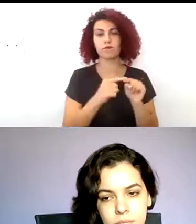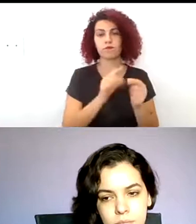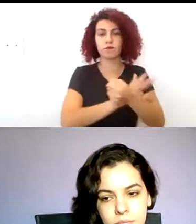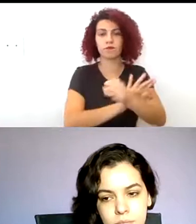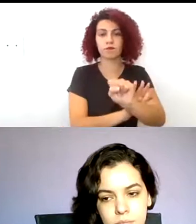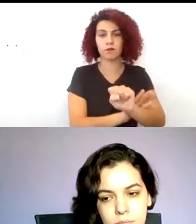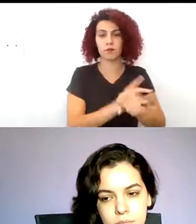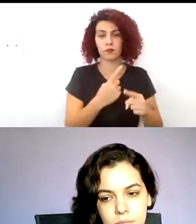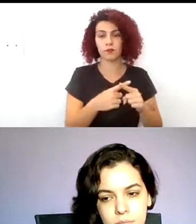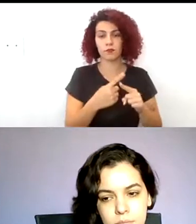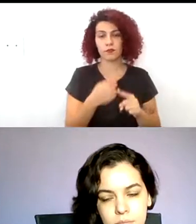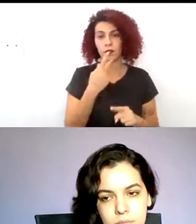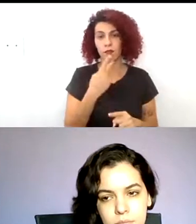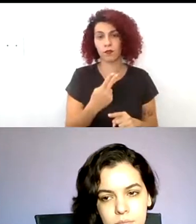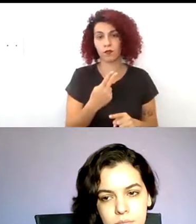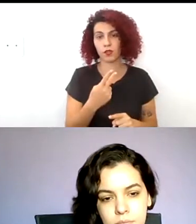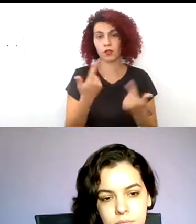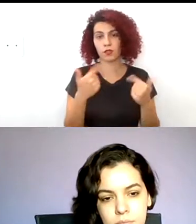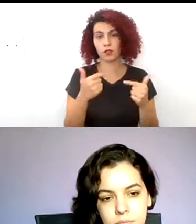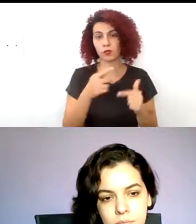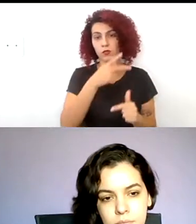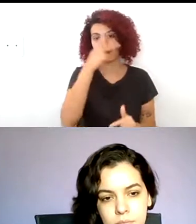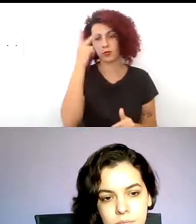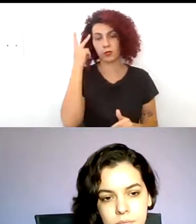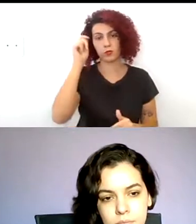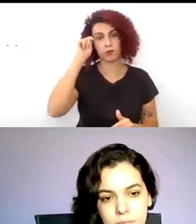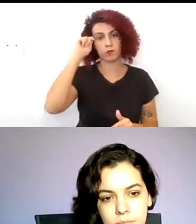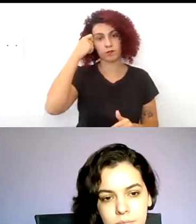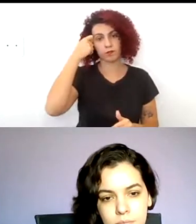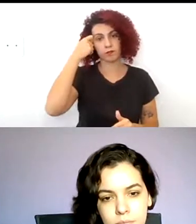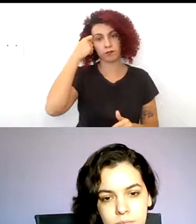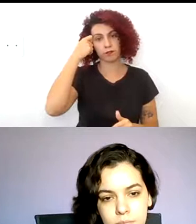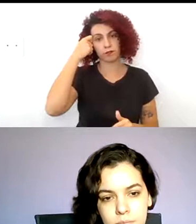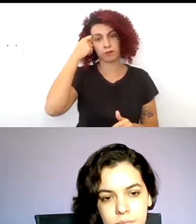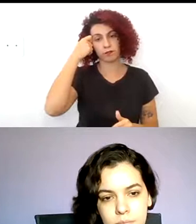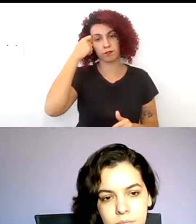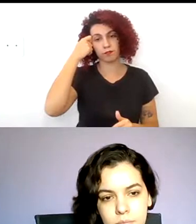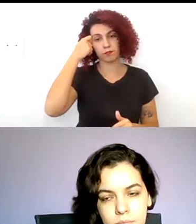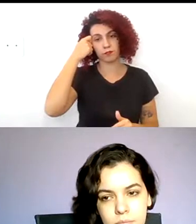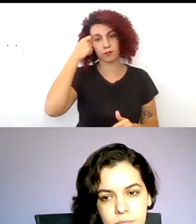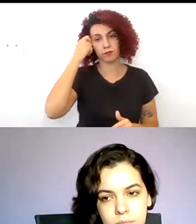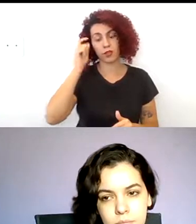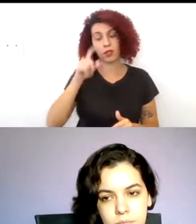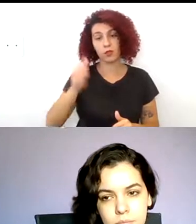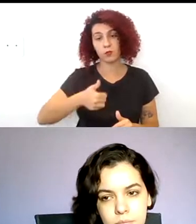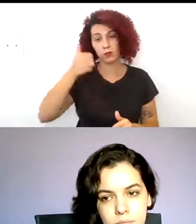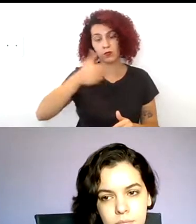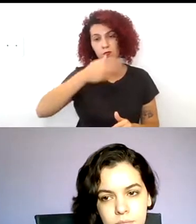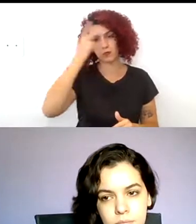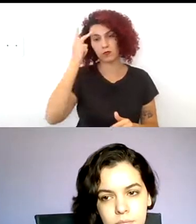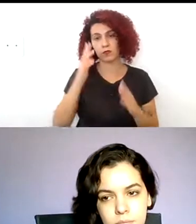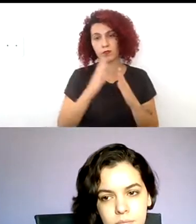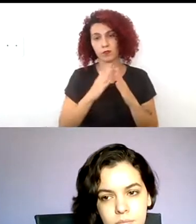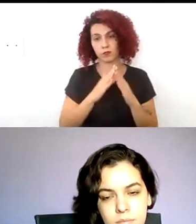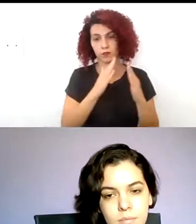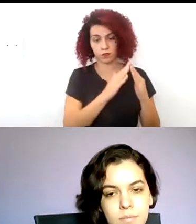negam a presença de pessoas negras nas construções na construção da cidade mas foram as primeiras pessoas que fundaram isso